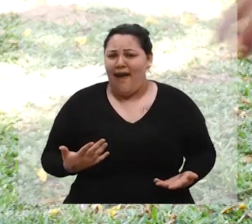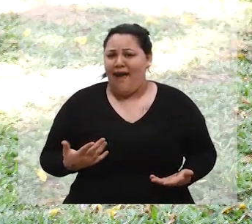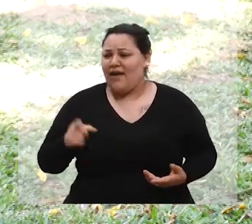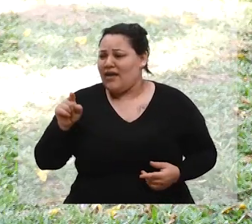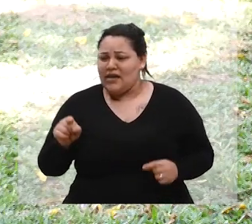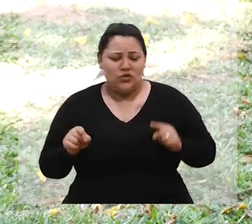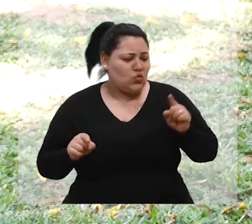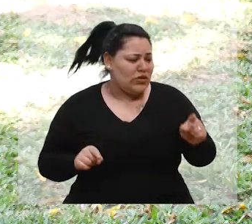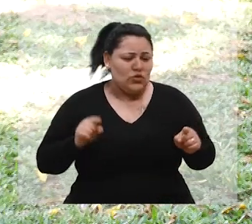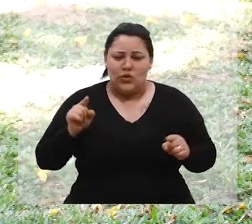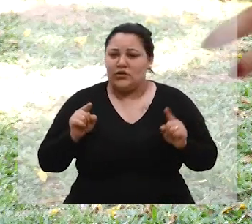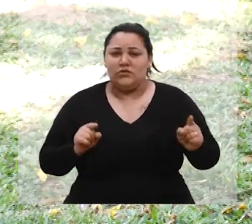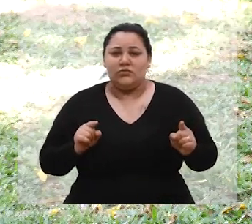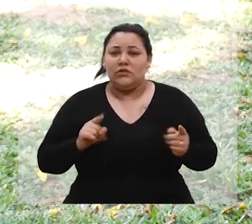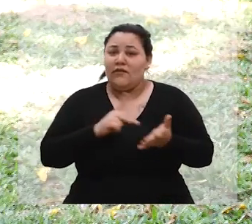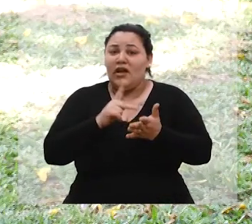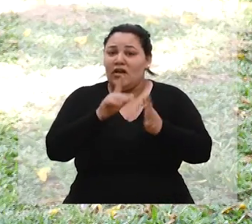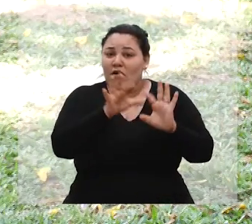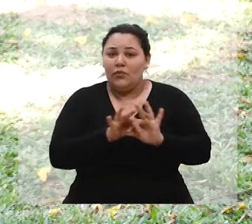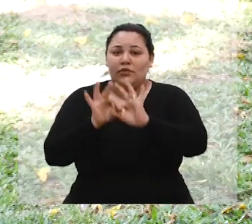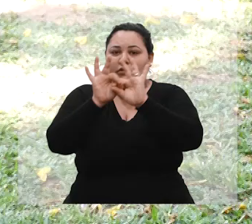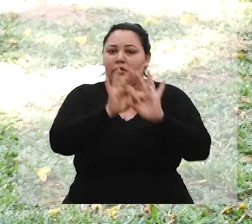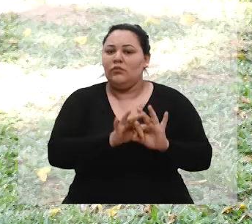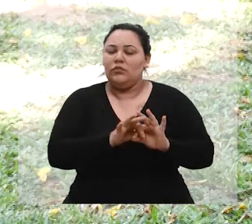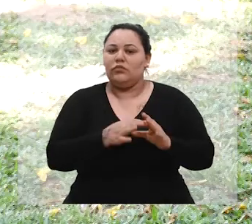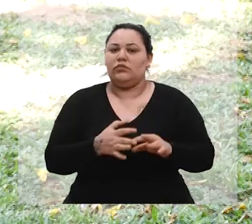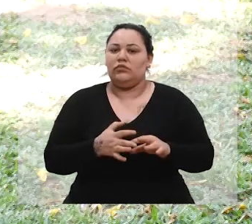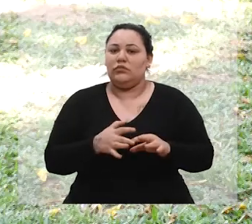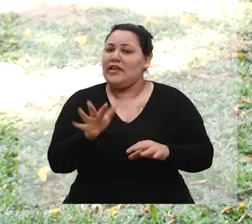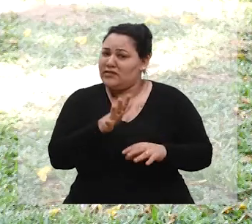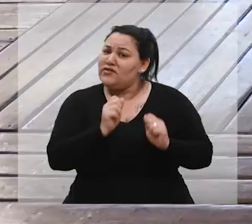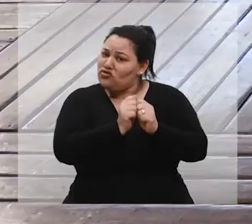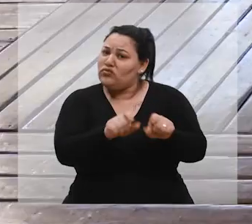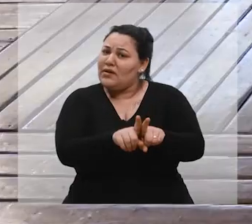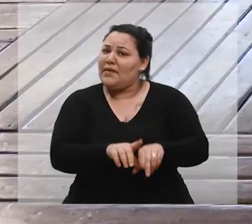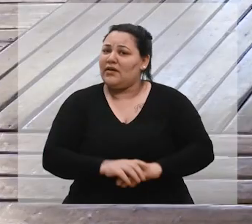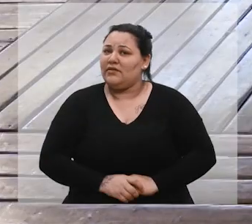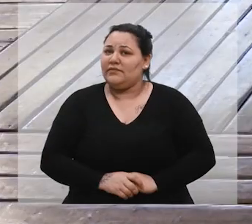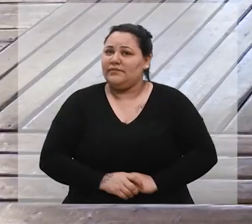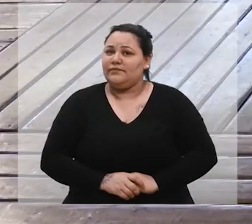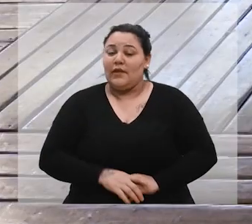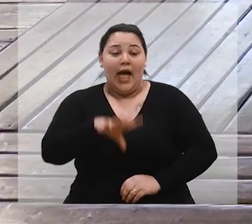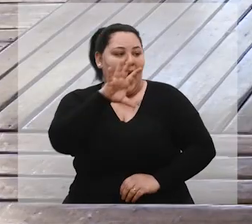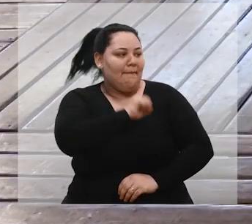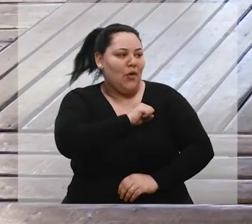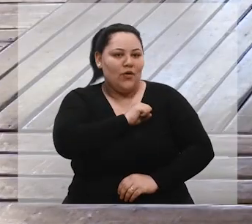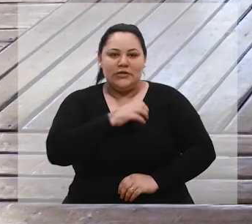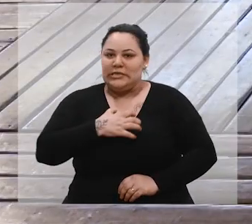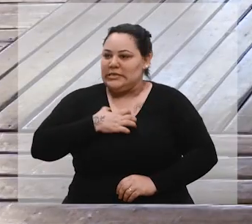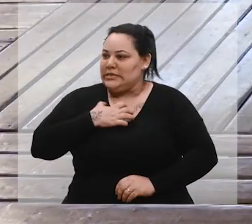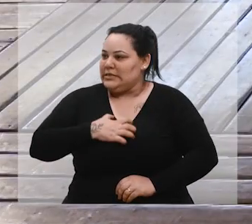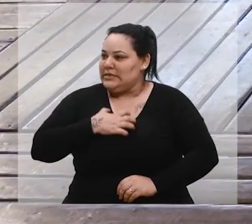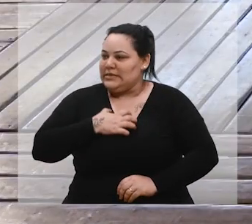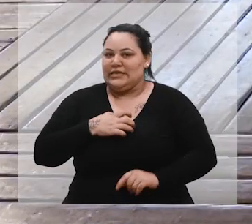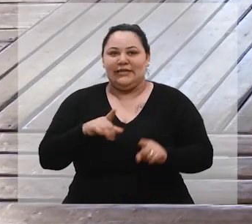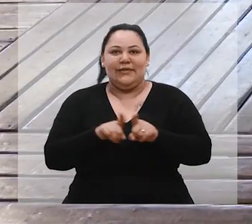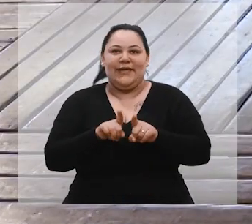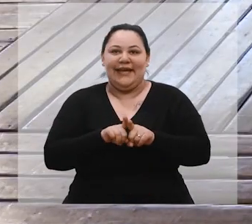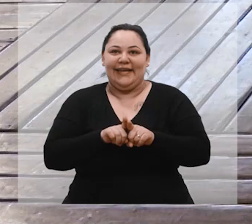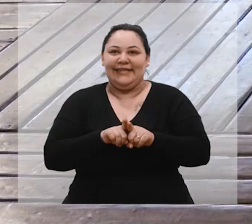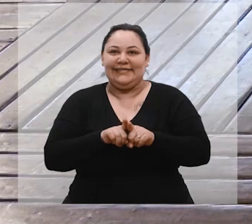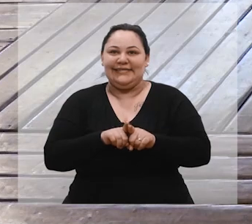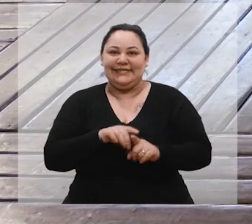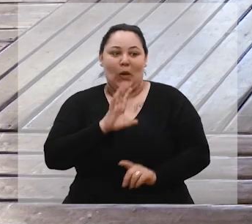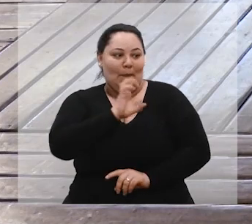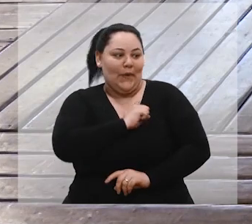outra, são as duas coisas, e às vezes até ao mesmo tempo, né? Sim, o amor e a raiva, o amor e